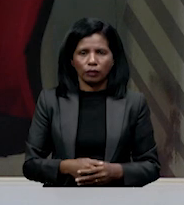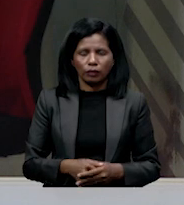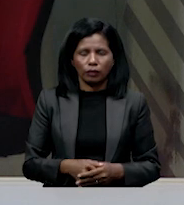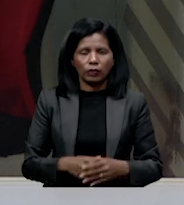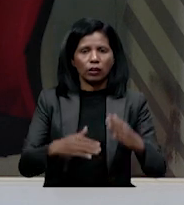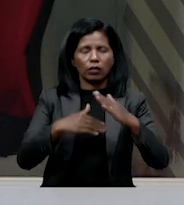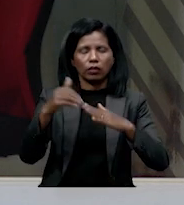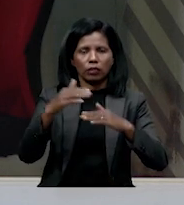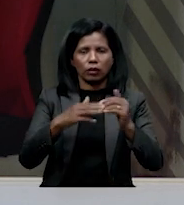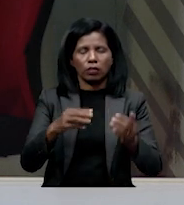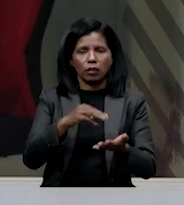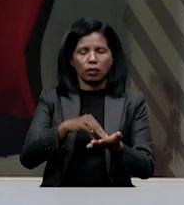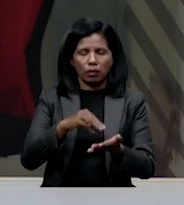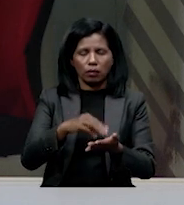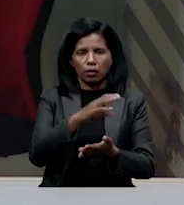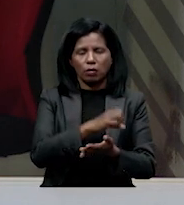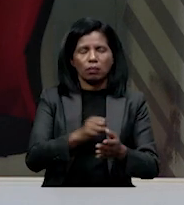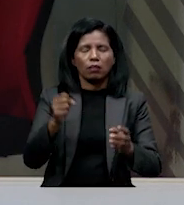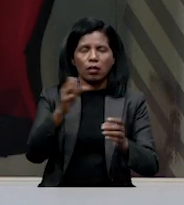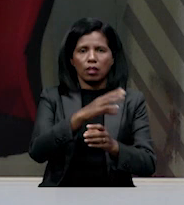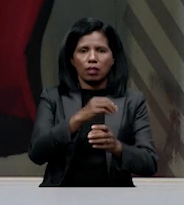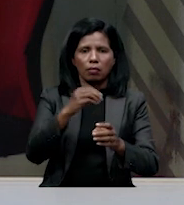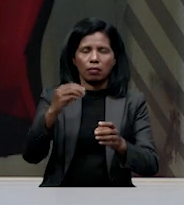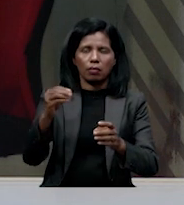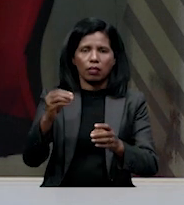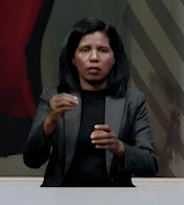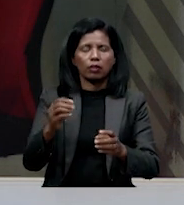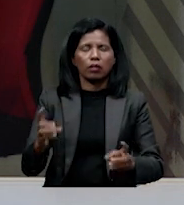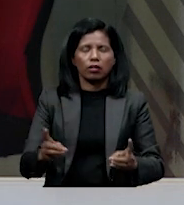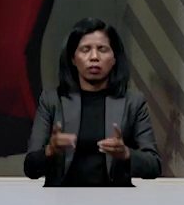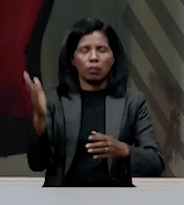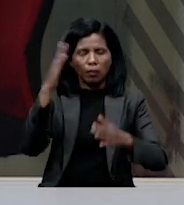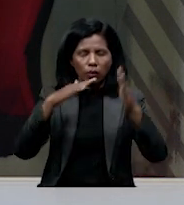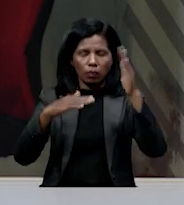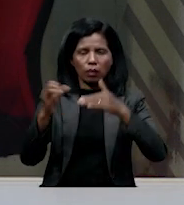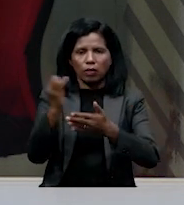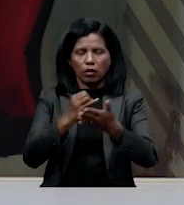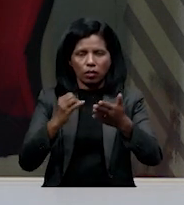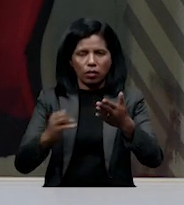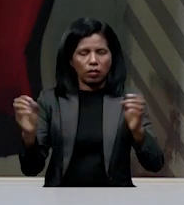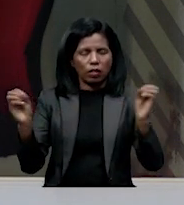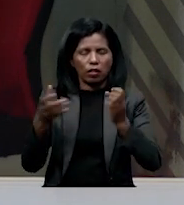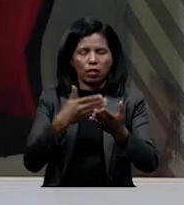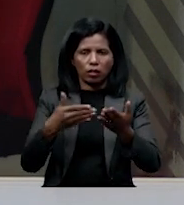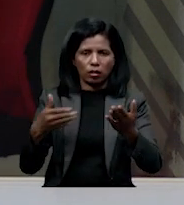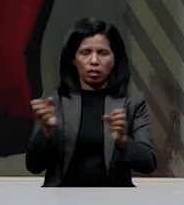Construção Memorial da Massacre Santa Cruz enfrenta problema de desenho no menos material construção.